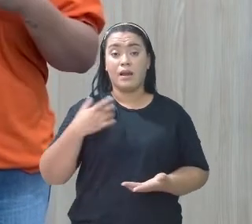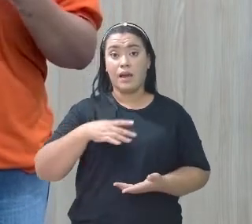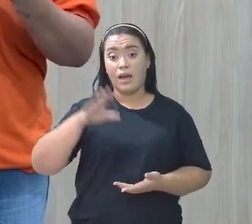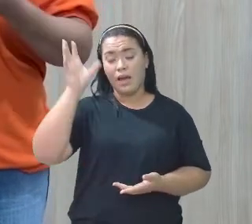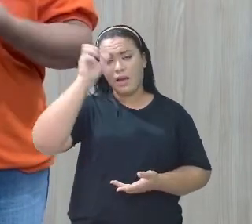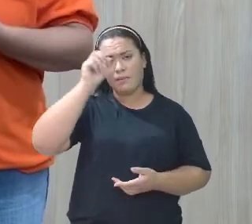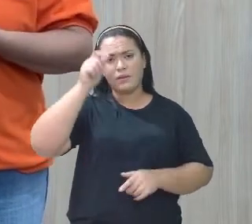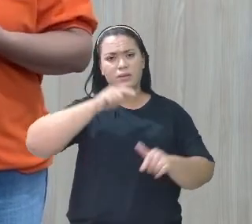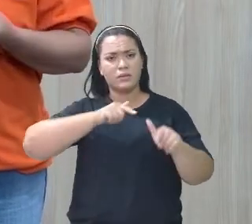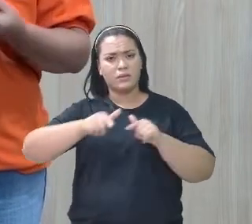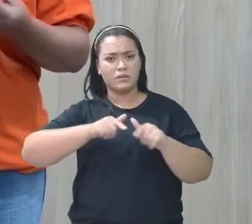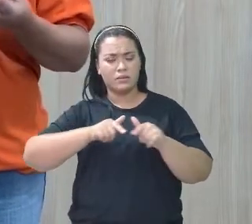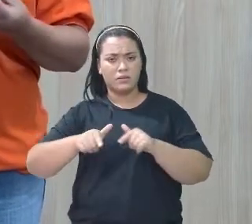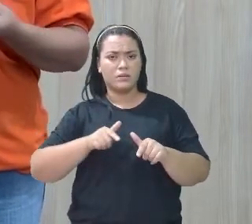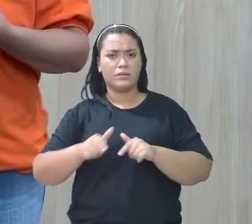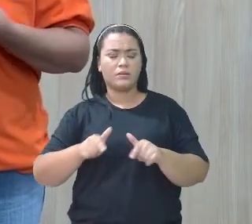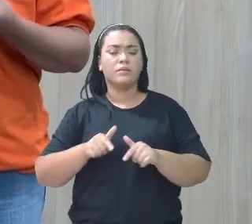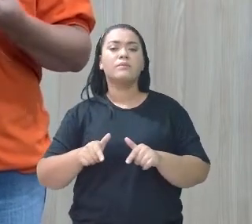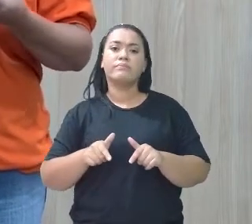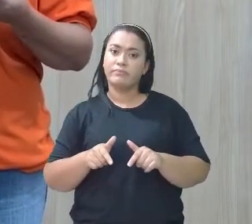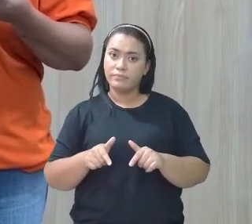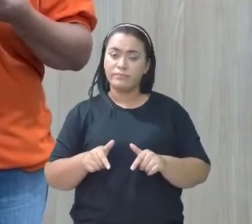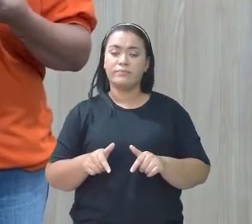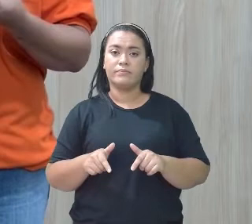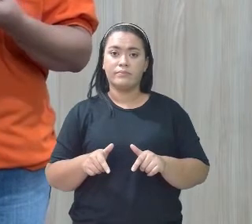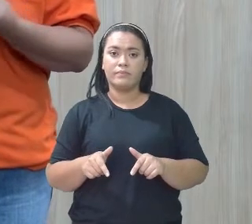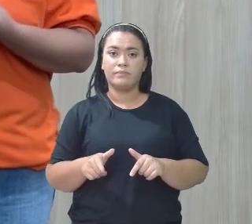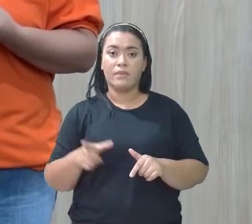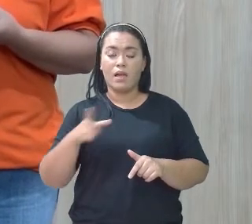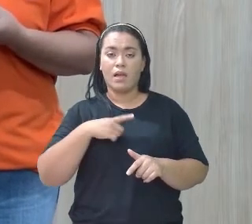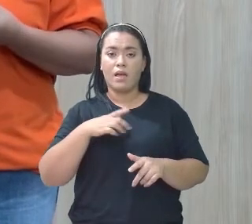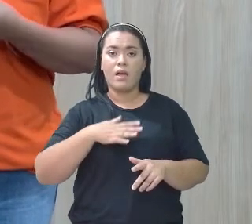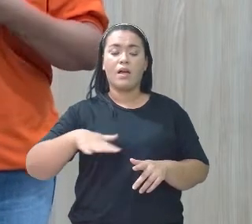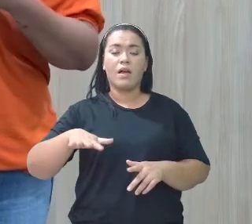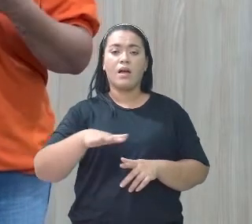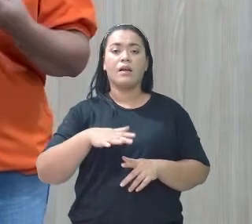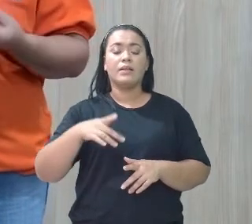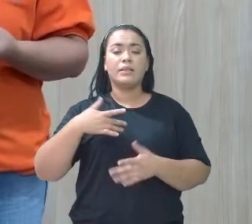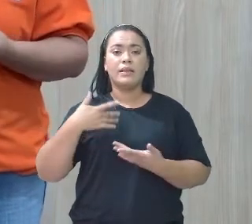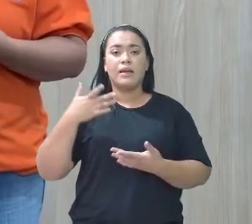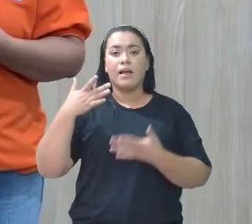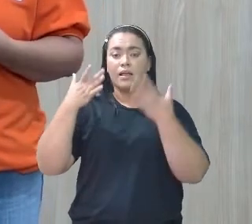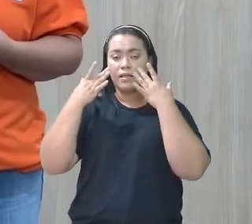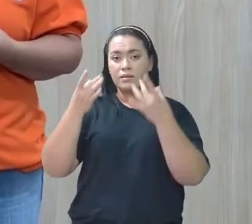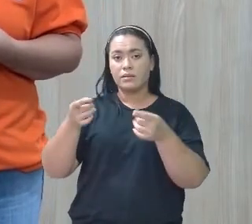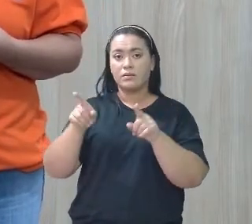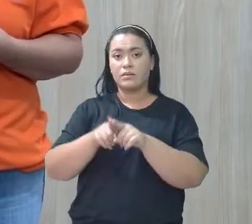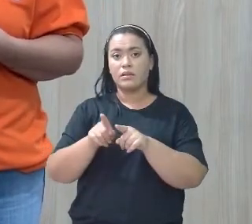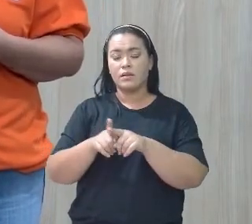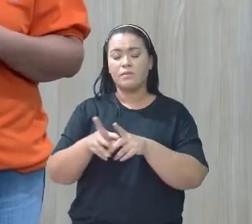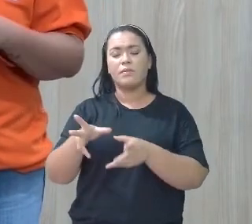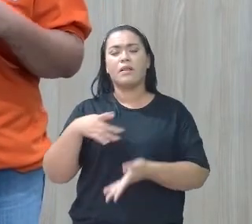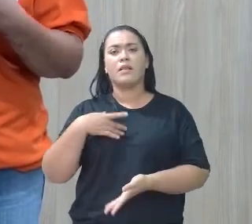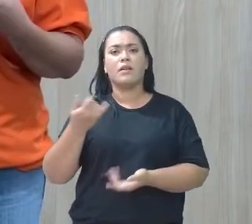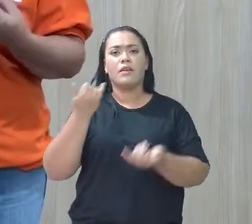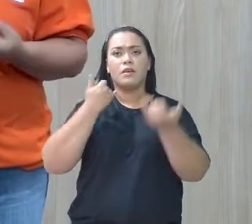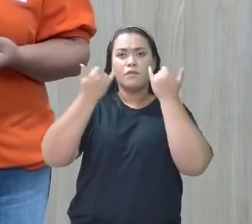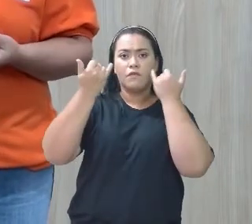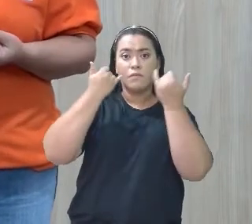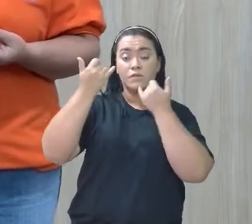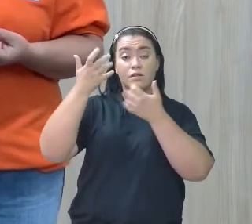aprendendo, trabalhando essas áreas de atenção, de processamento de informação,